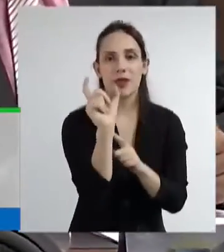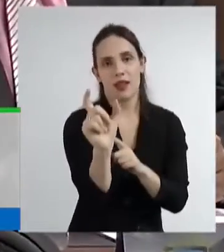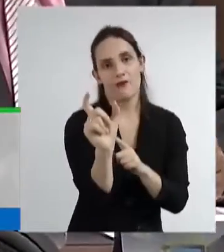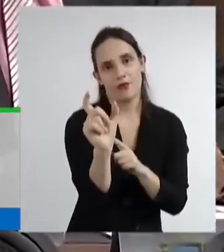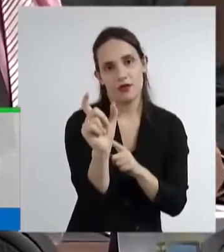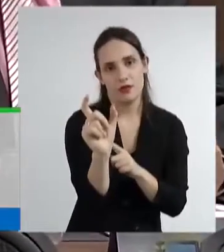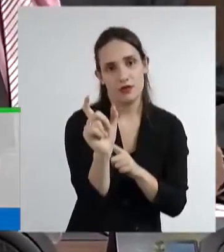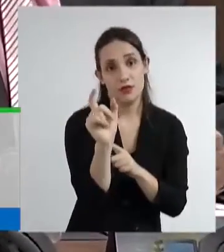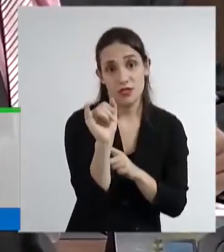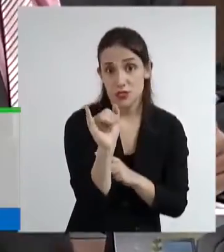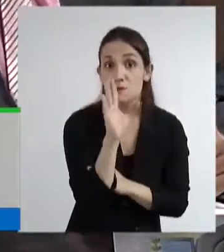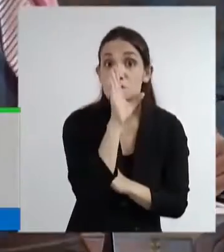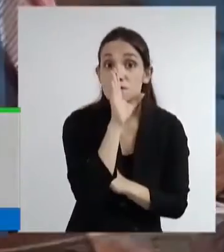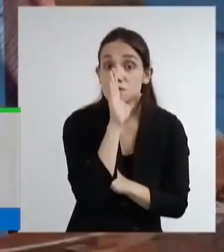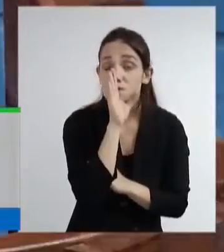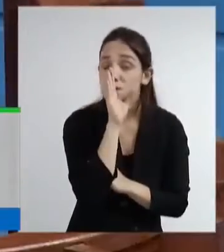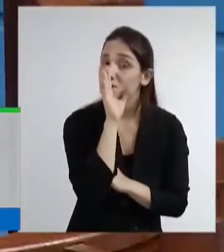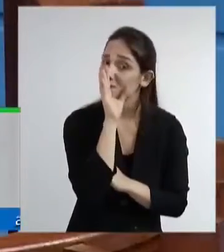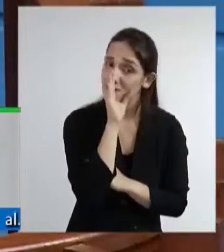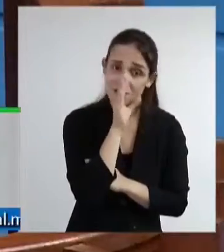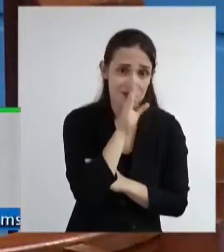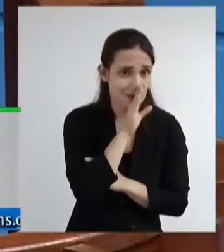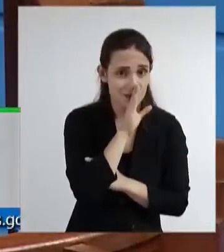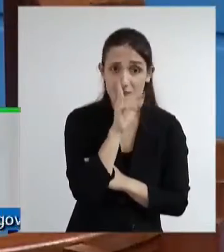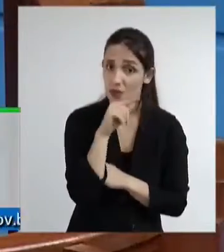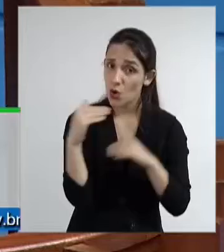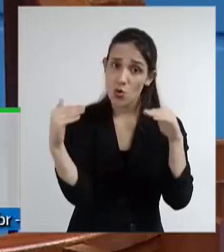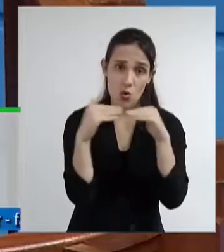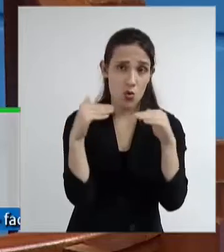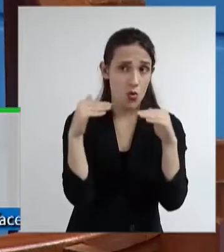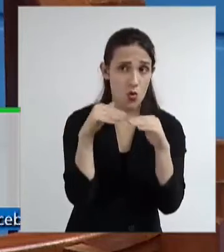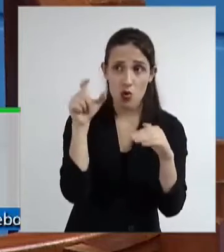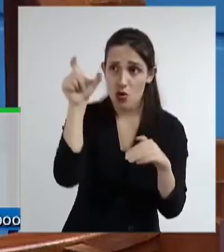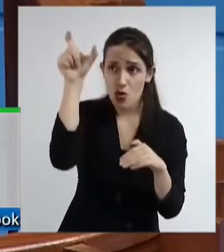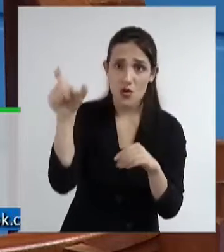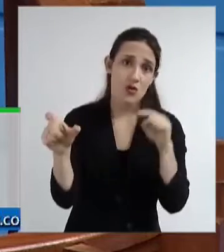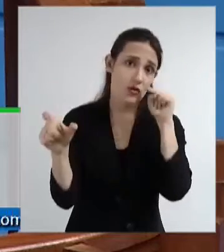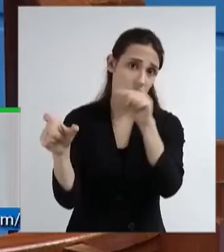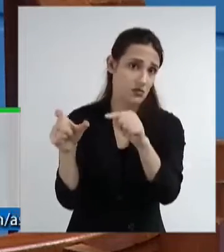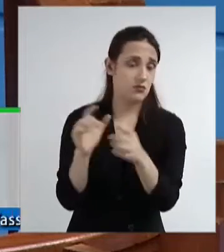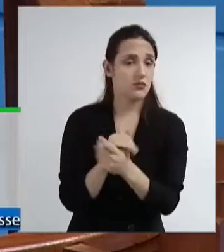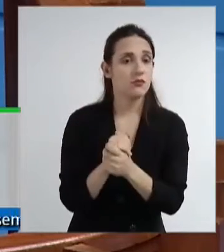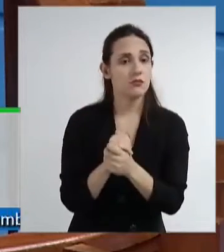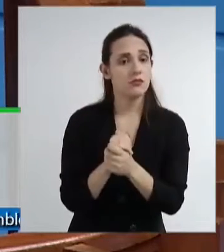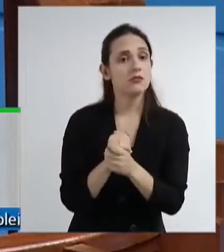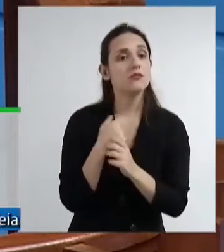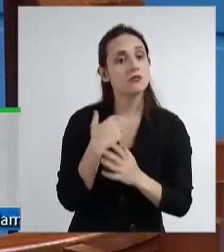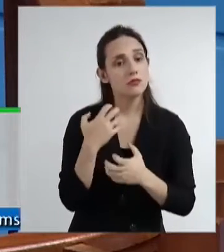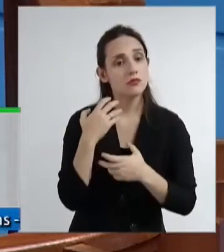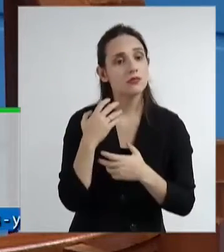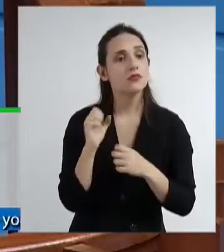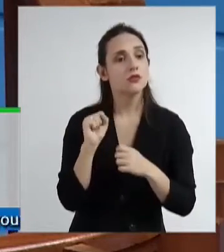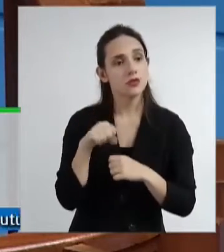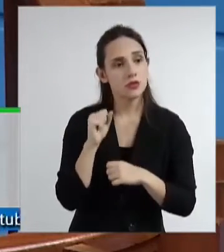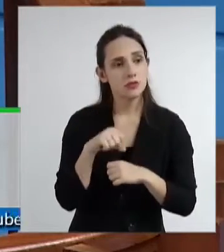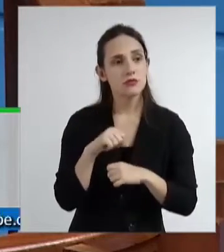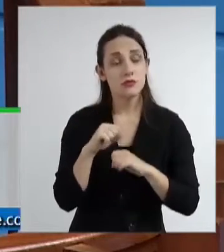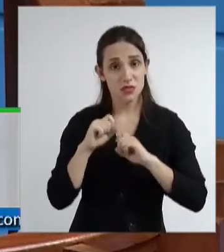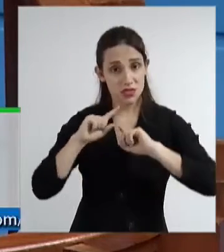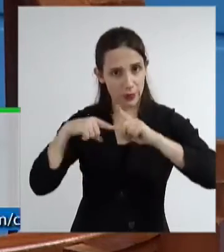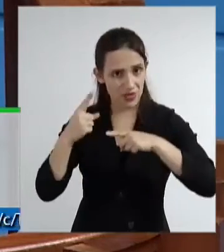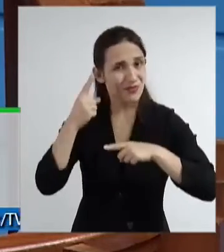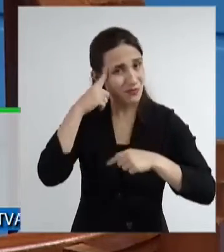E se nós não nos manifestarmos, nós vamos estar concordando com ela. Então, para dizer a ele que, da próxima